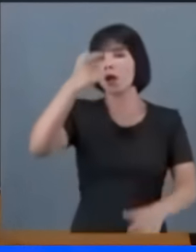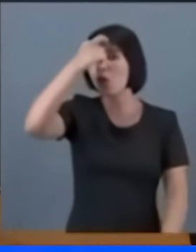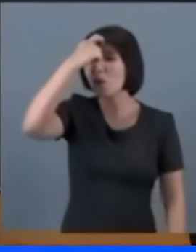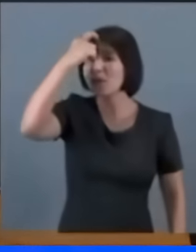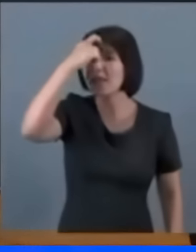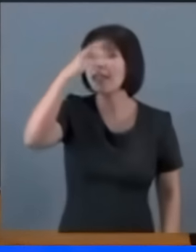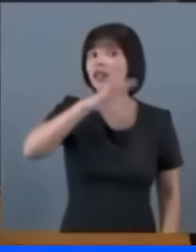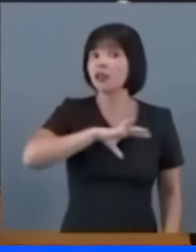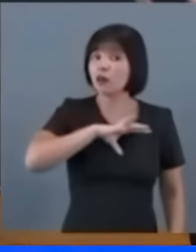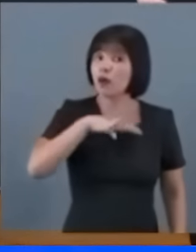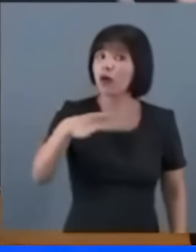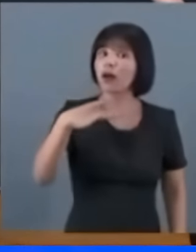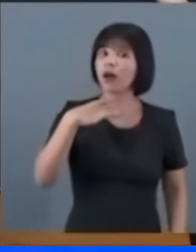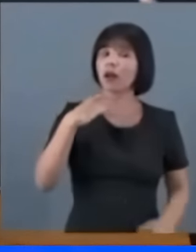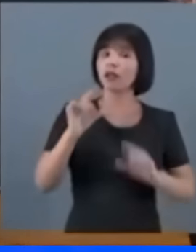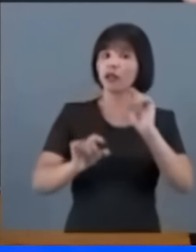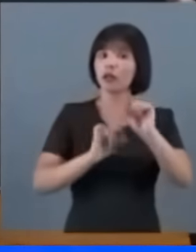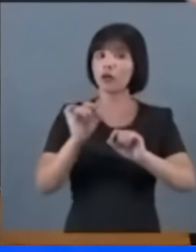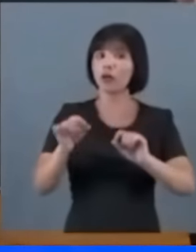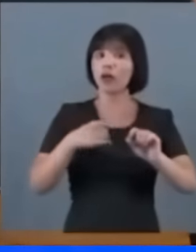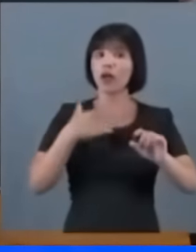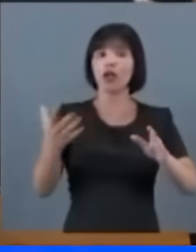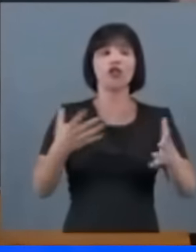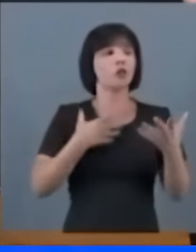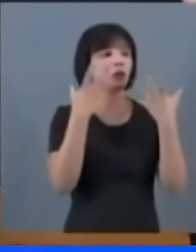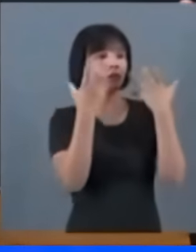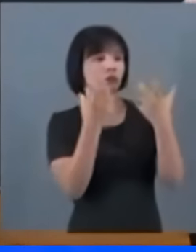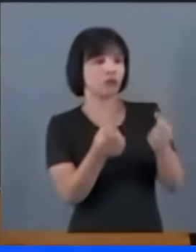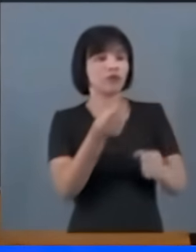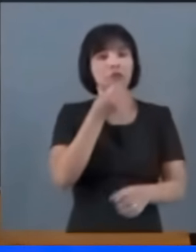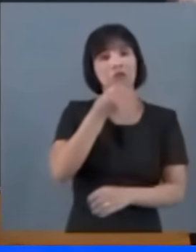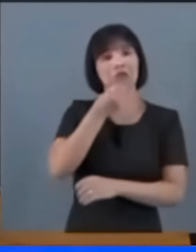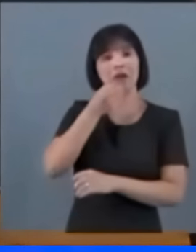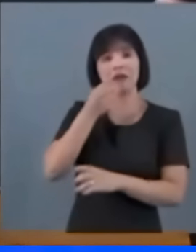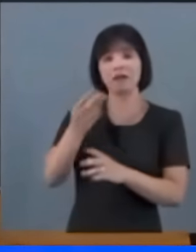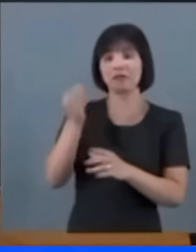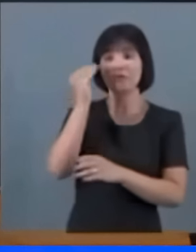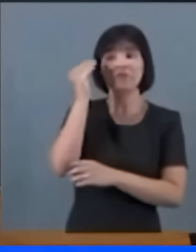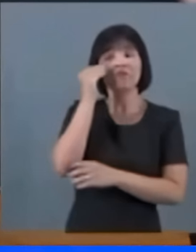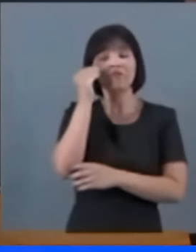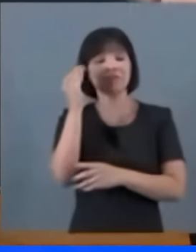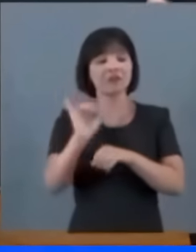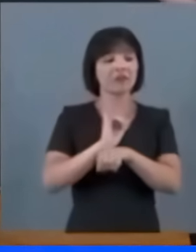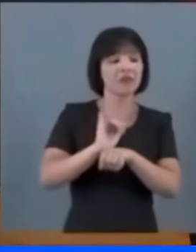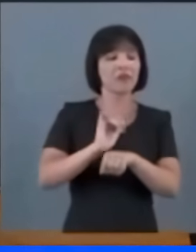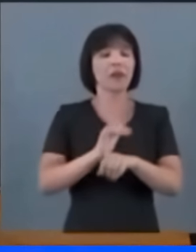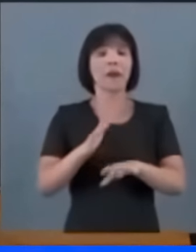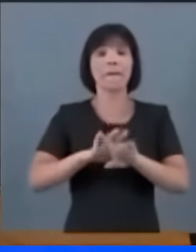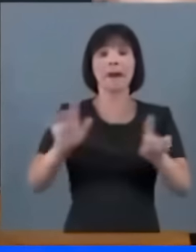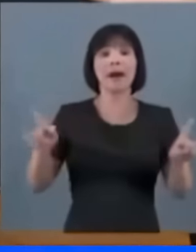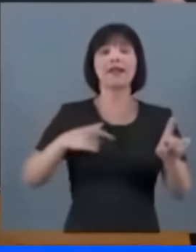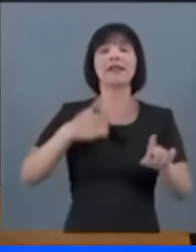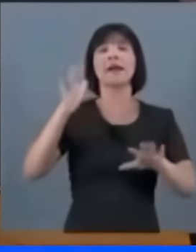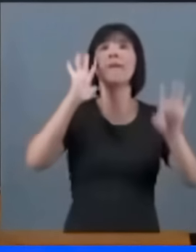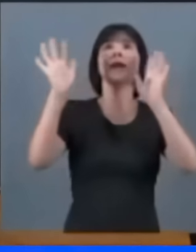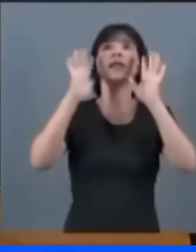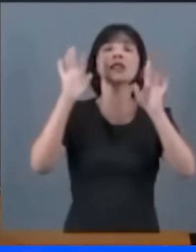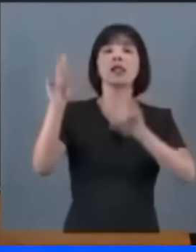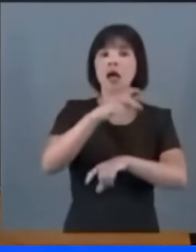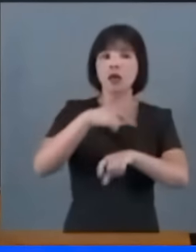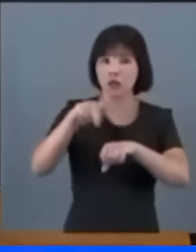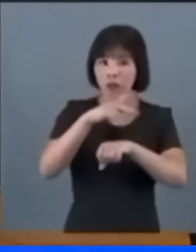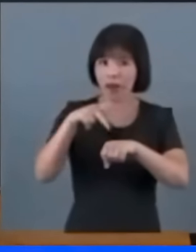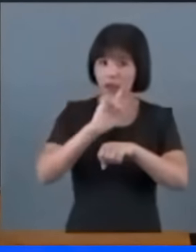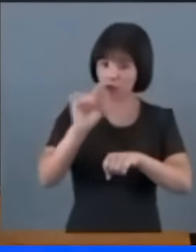consciência e coragem de abrir mão de uma conveniência de oportunidade e pensar no nosso país. E, de fato, concordo com várias falas, o nosso